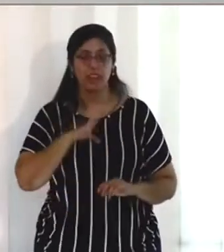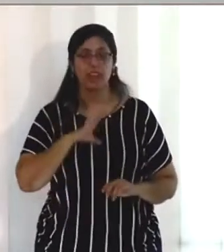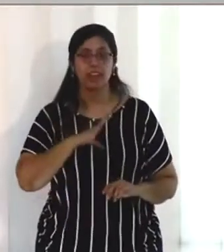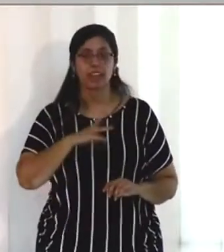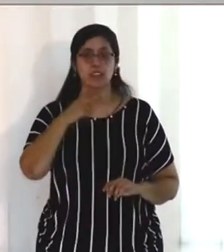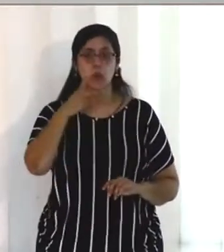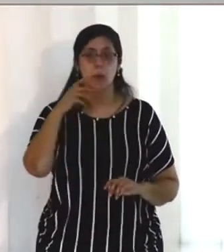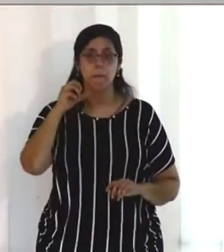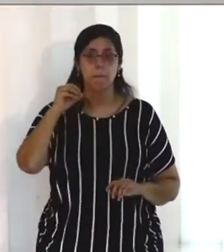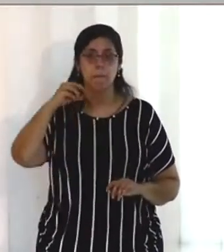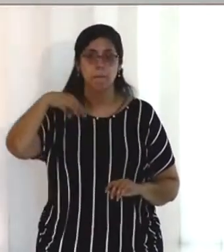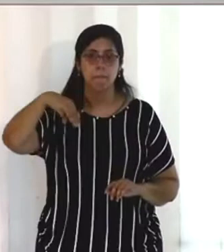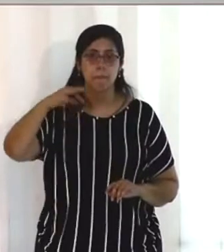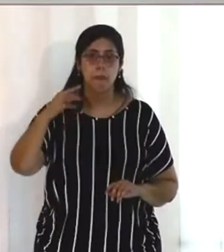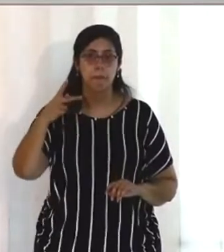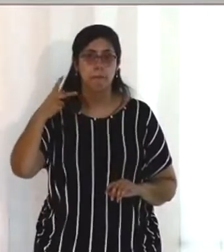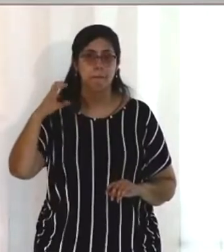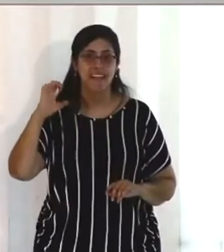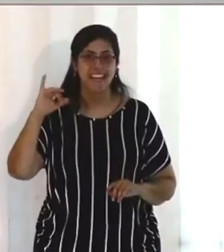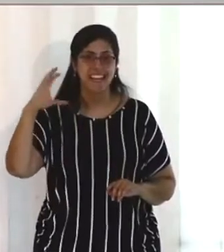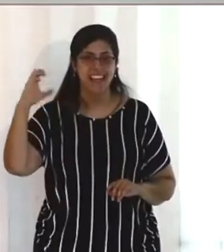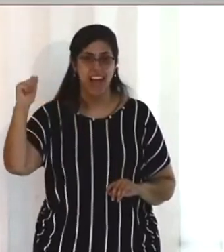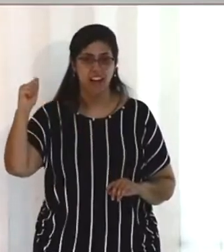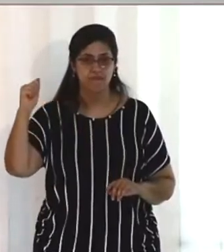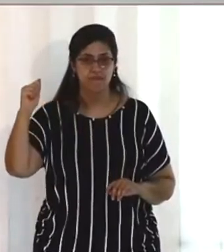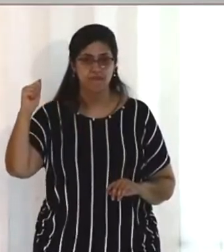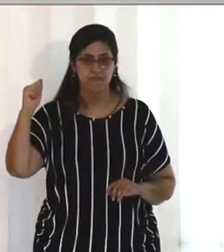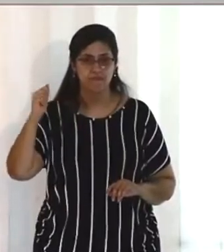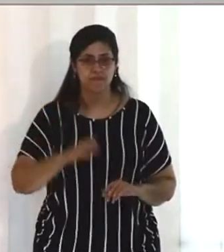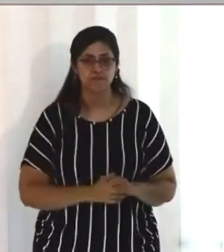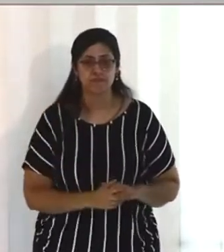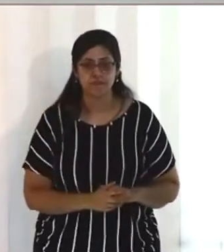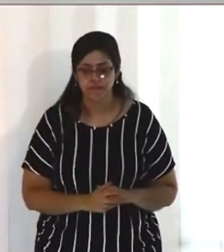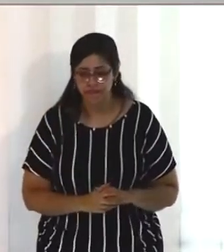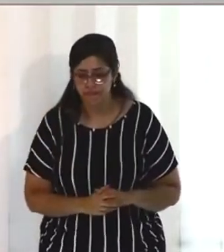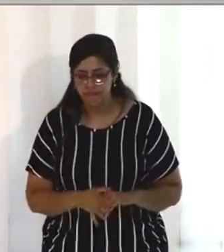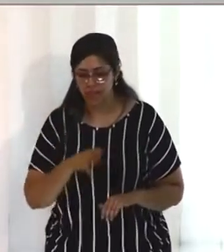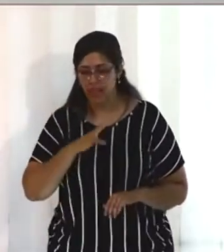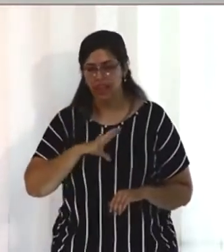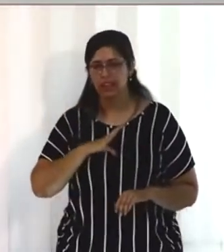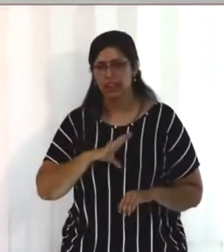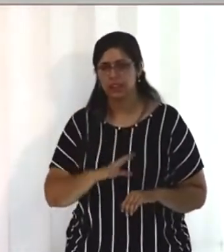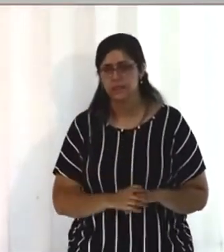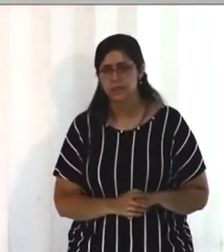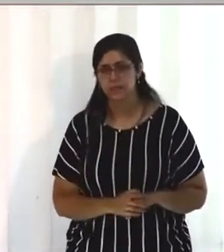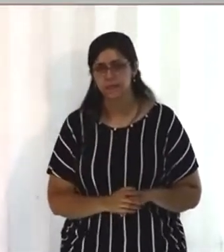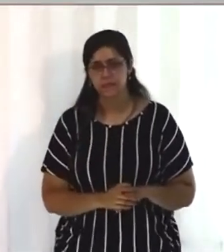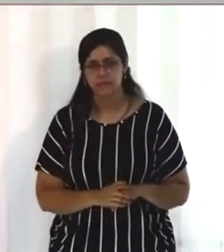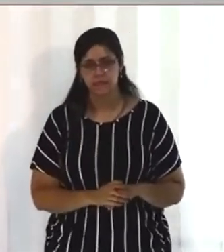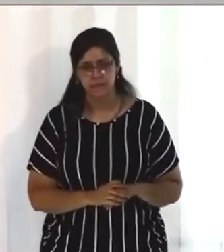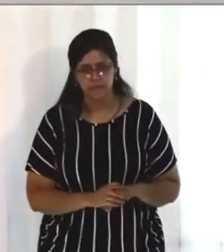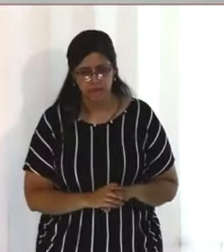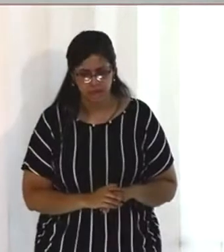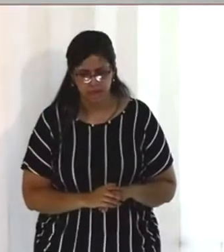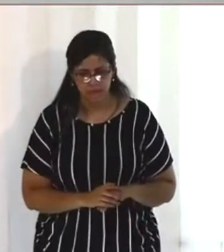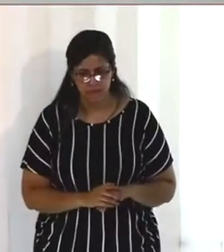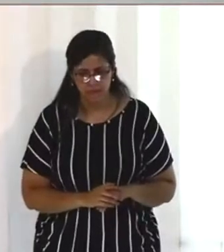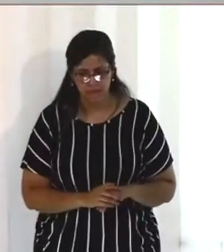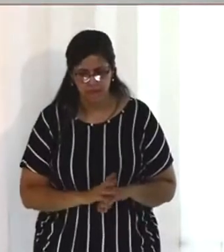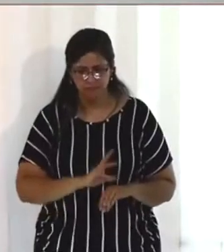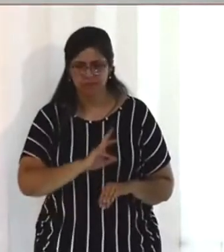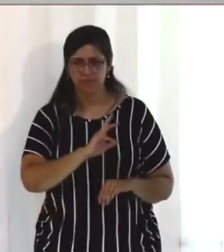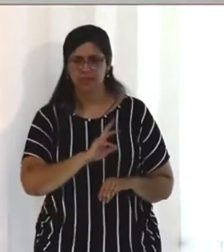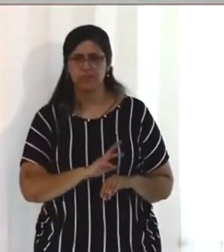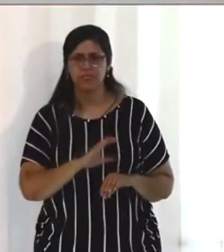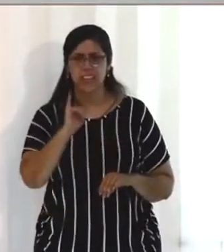25 quilômetros de Nápoles, na Itália. Havia uma cidade que em 79 depois